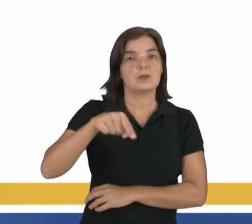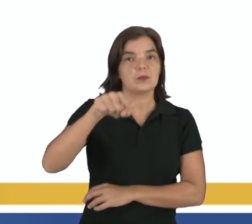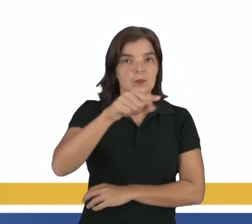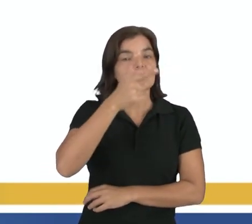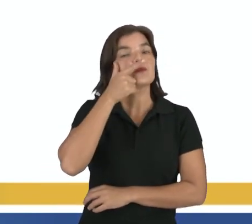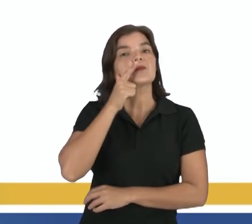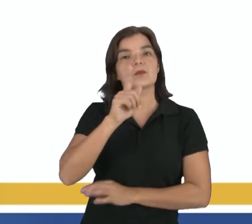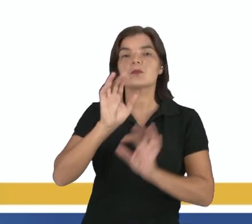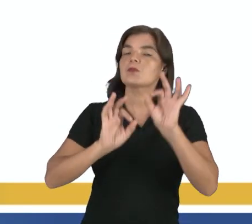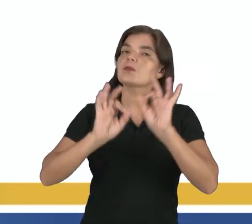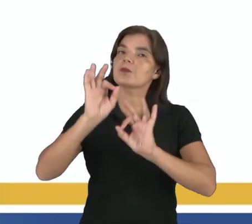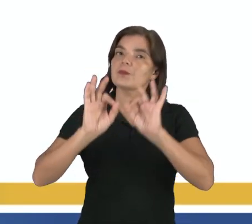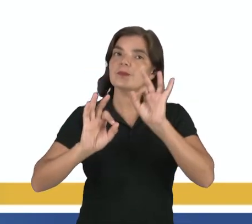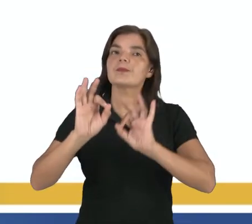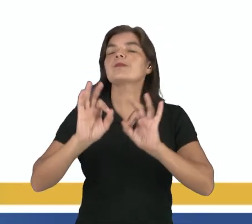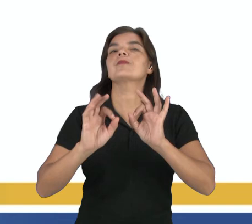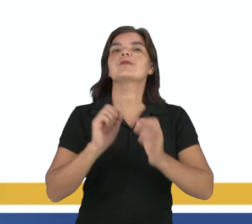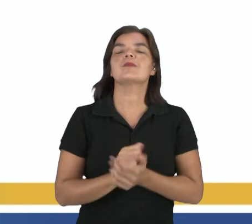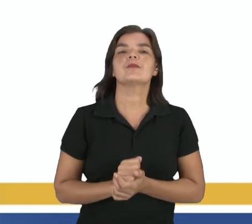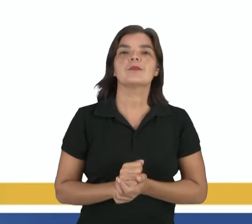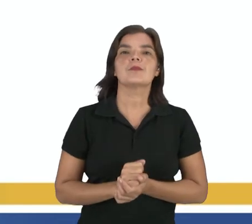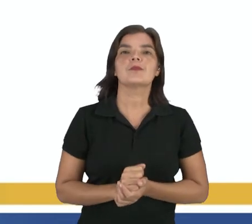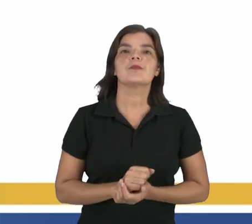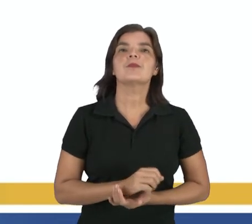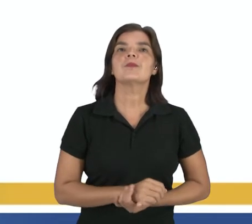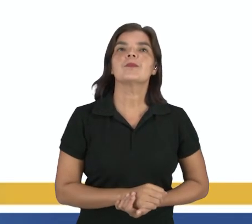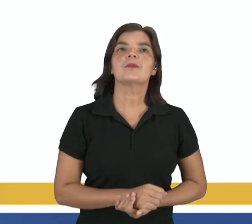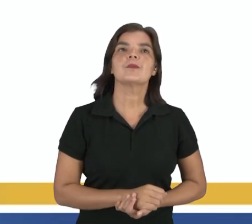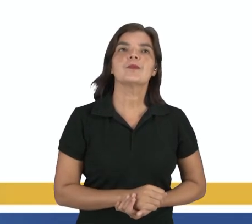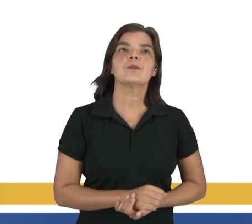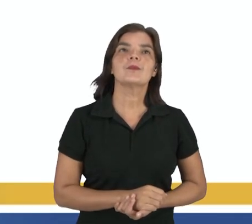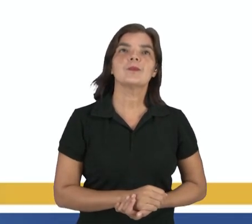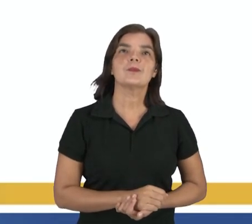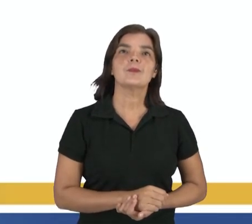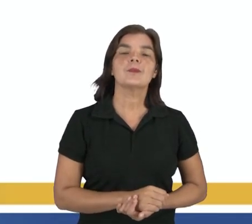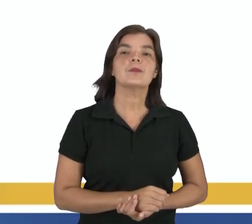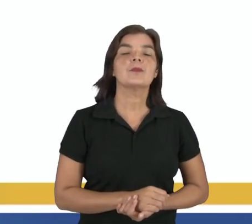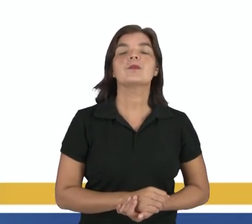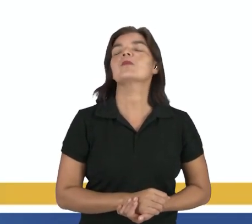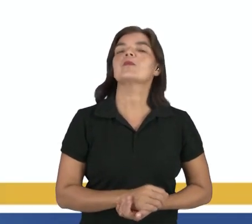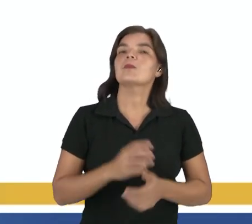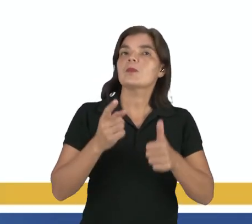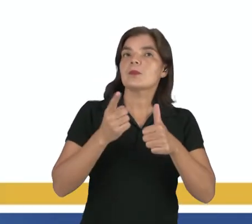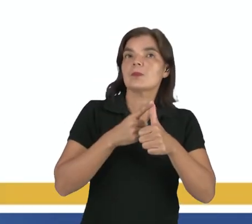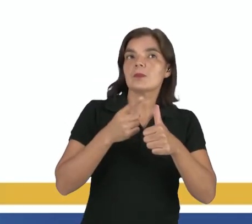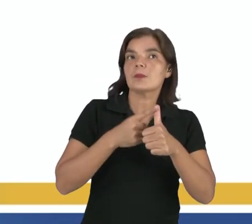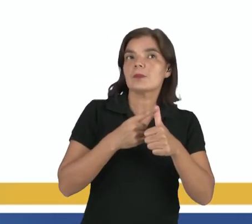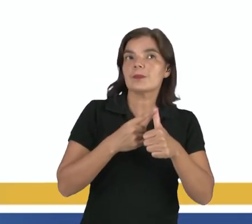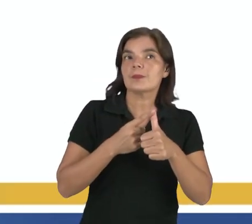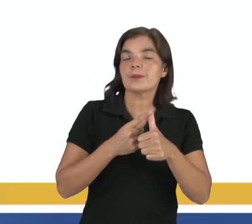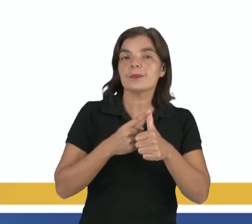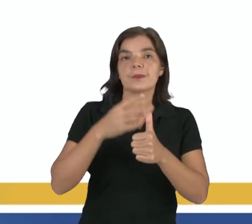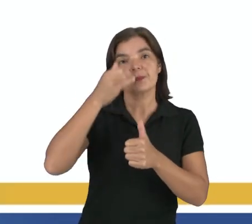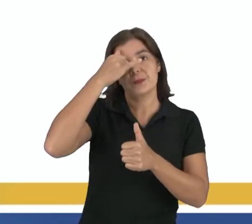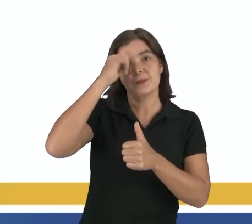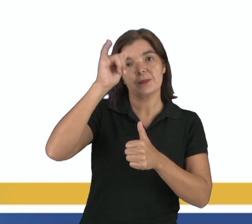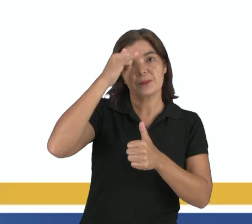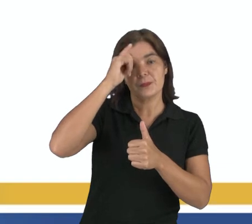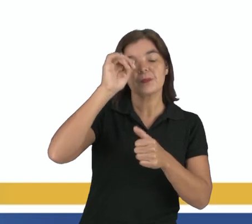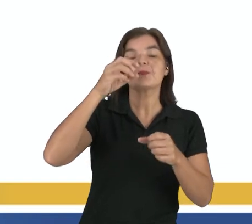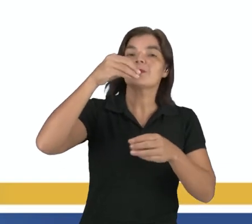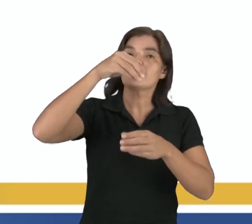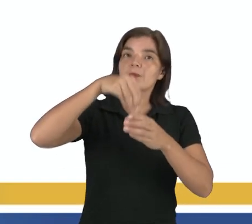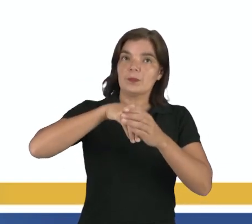que você construa esse gráfico numa planilha eletrônica. E aí, a primeira situação de criar o gráfico de